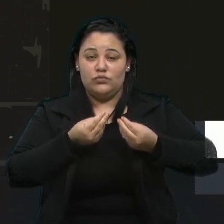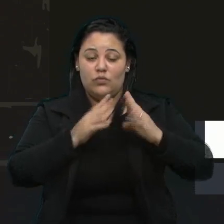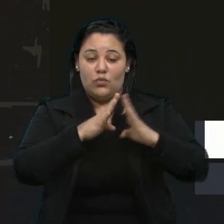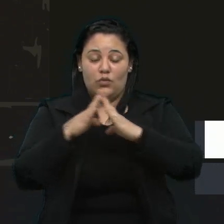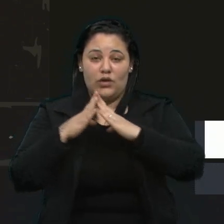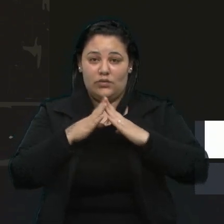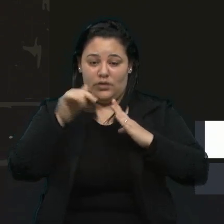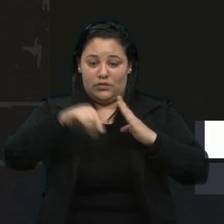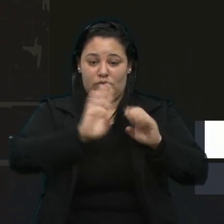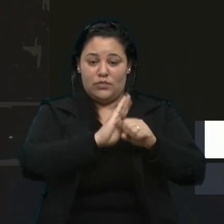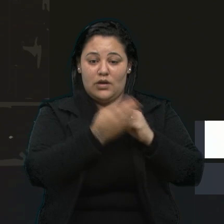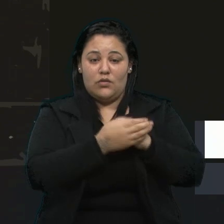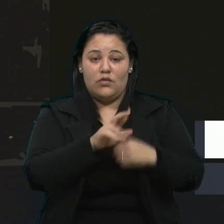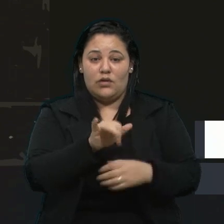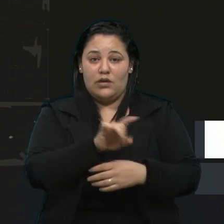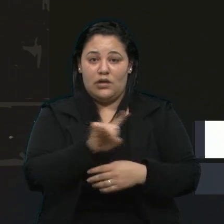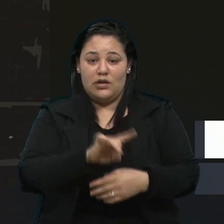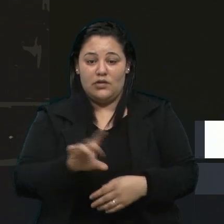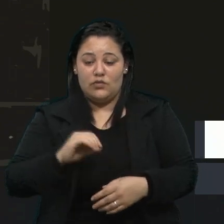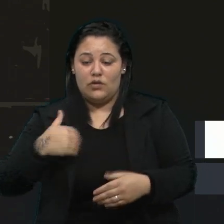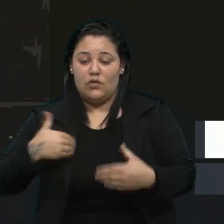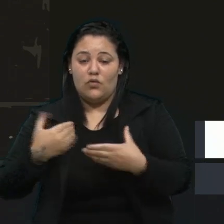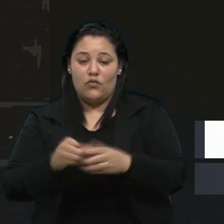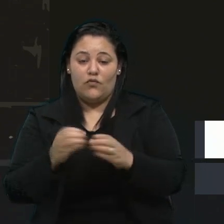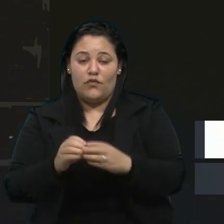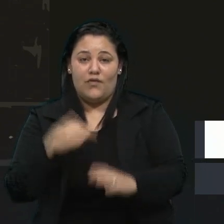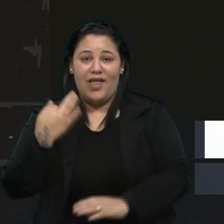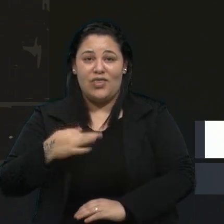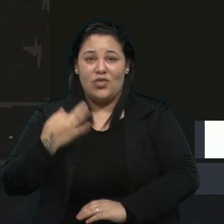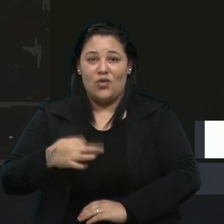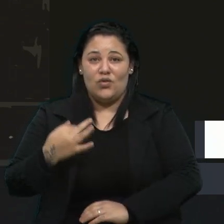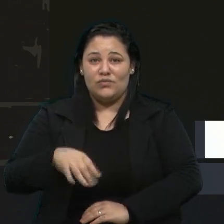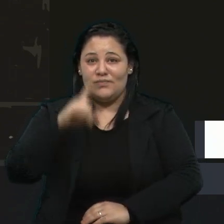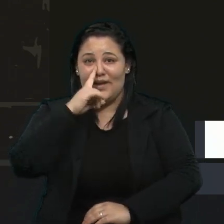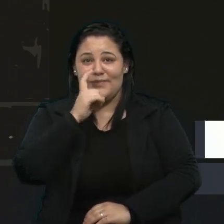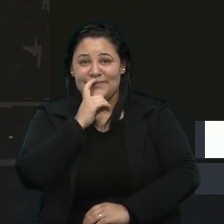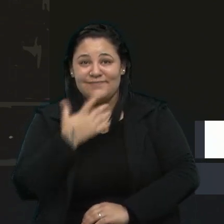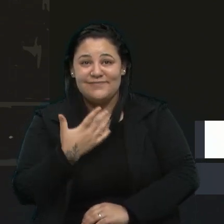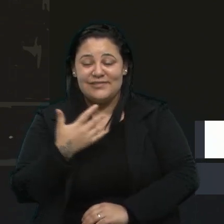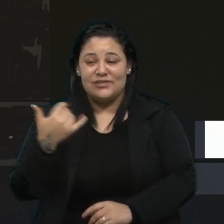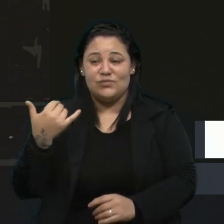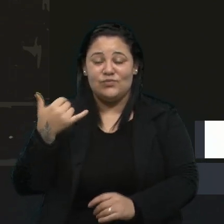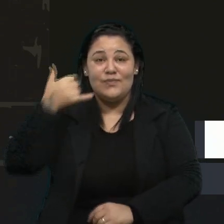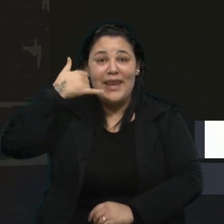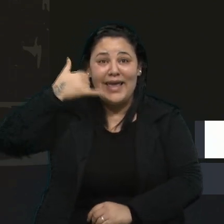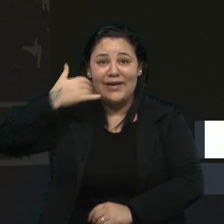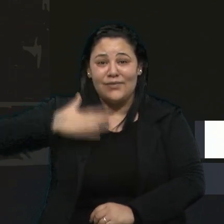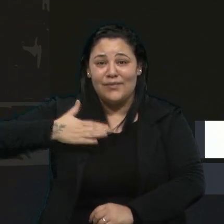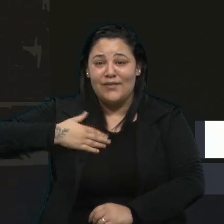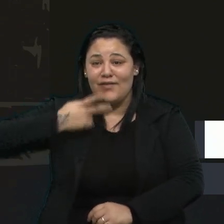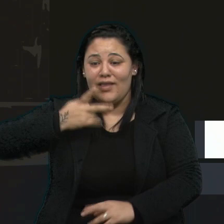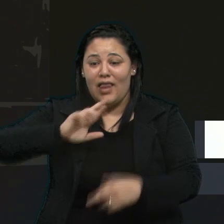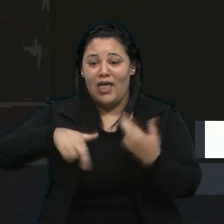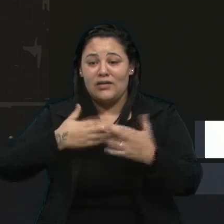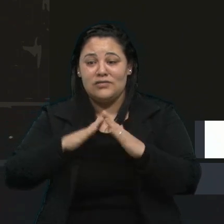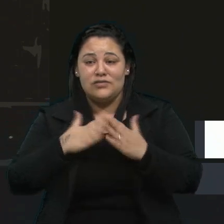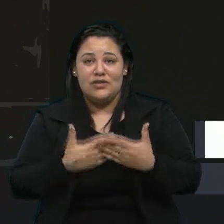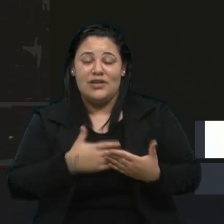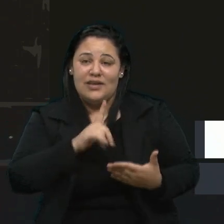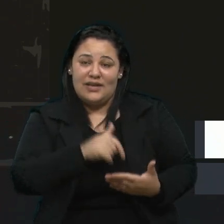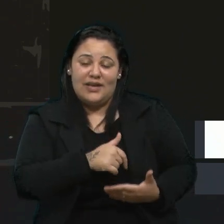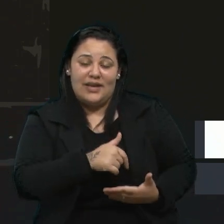eu convivo com a dor dos pais, os pais ligando para mim referente a essa escolinha, que também é de uma conhecida aqui